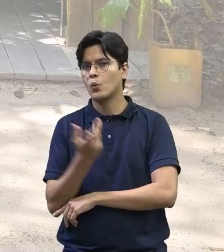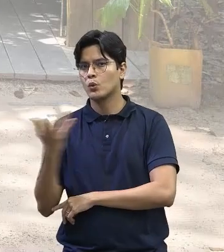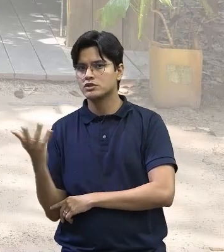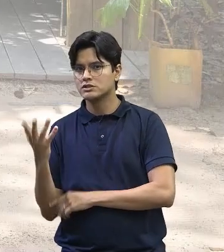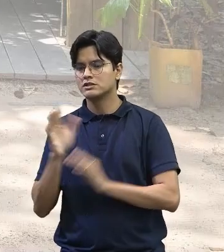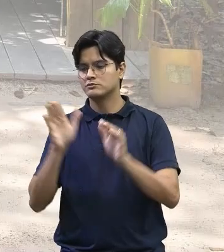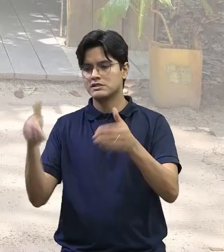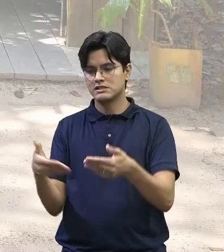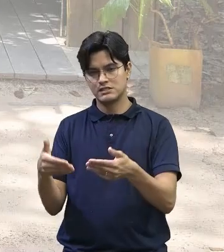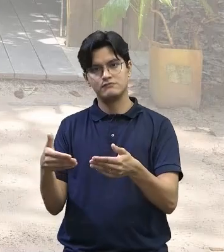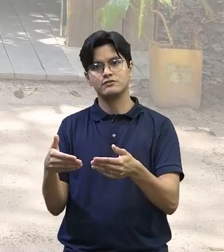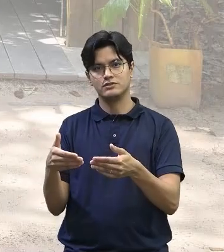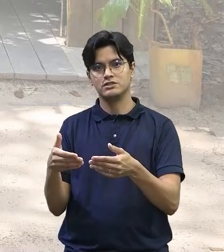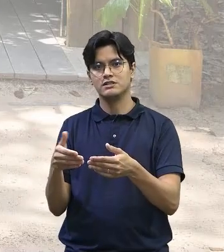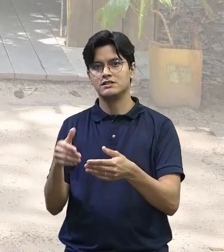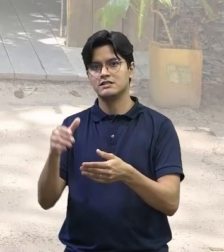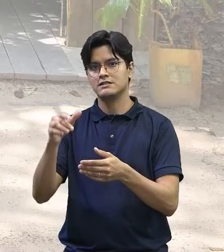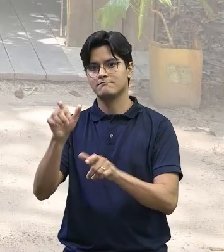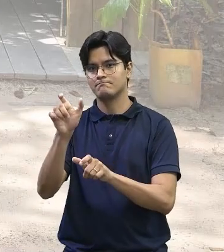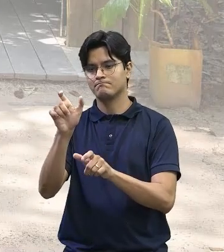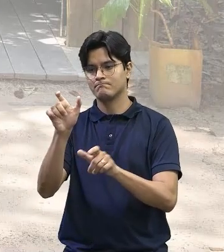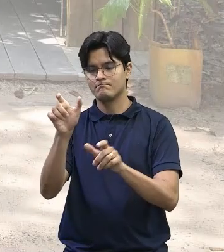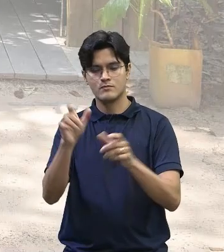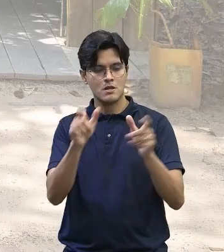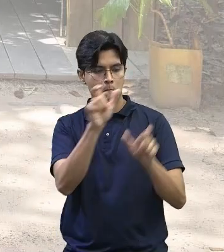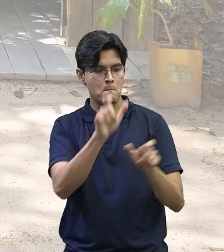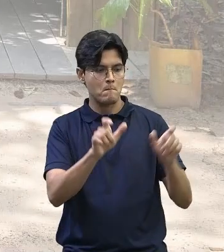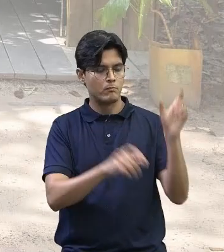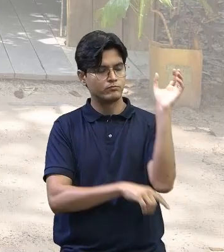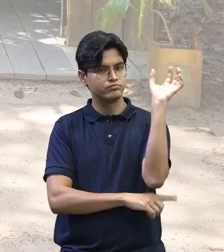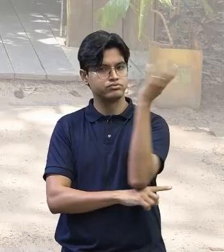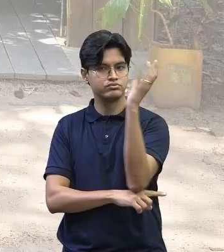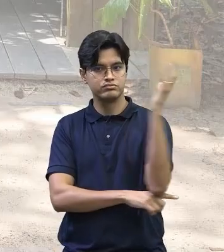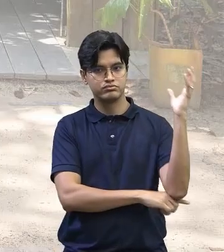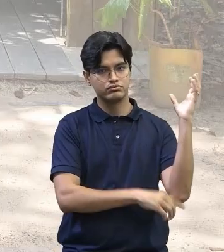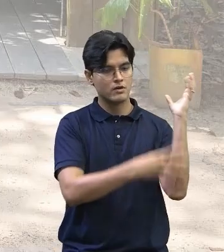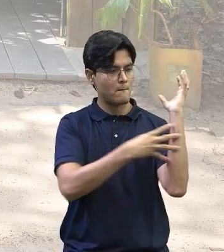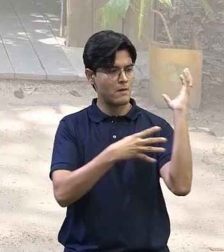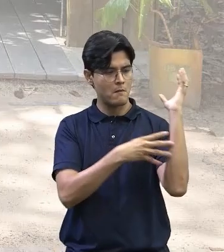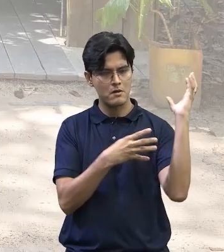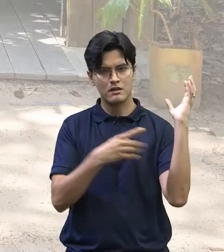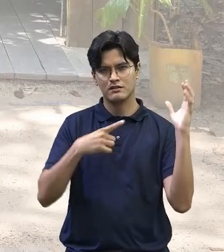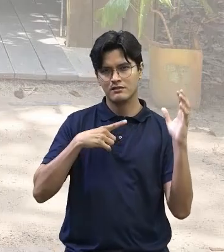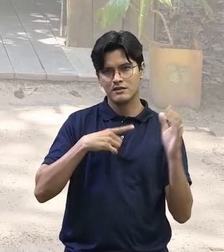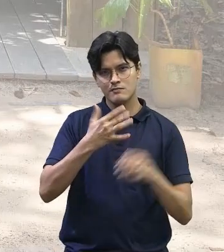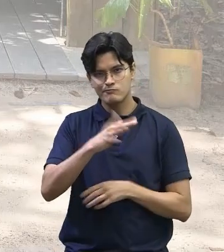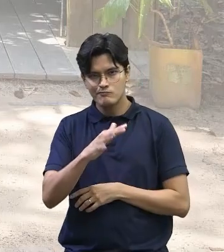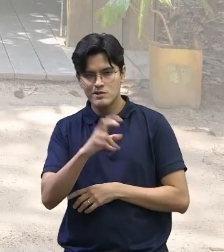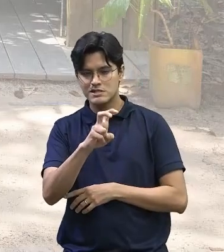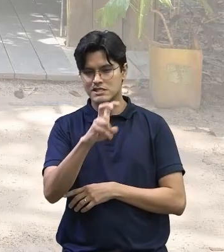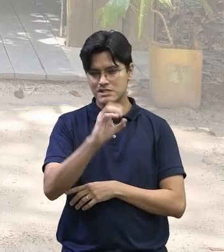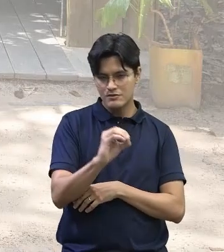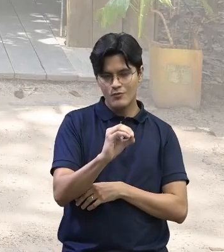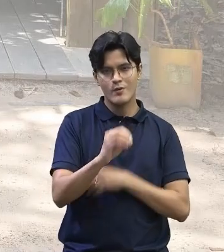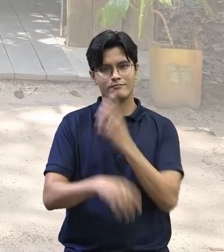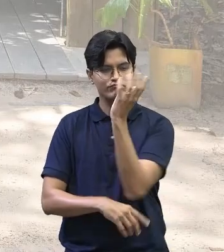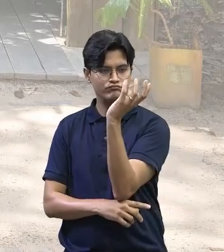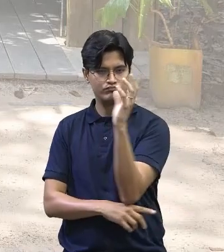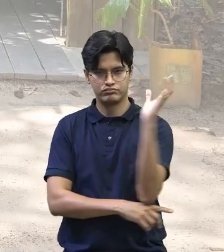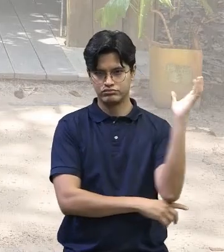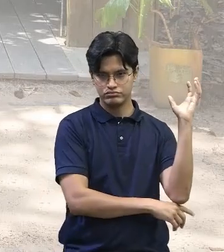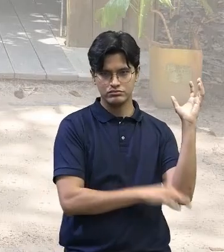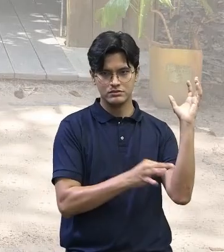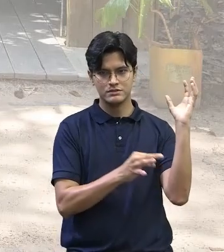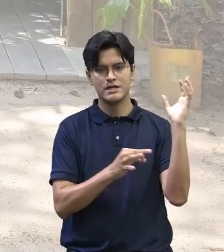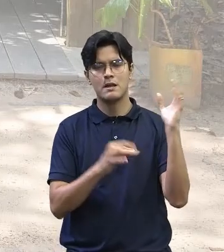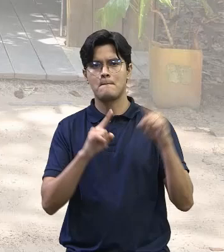seringueiras, geralmente contendo não menos de 50 árvores. Gente, ao contrário do que muitos imaginam, chegar em uma seringueira não